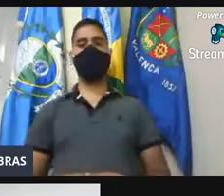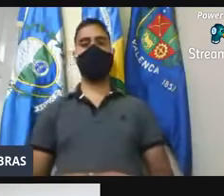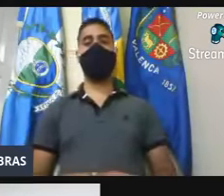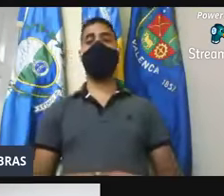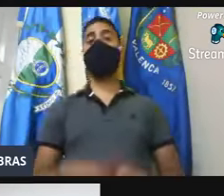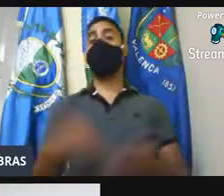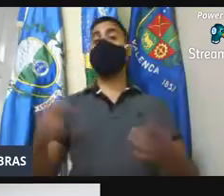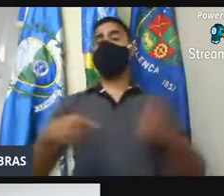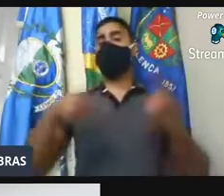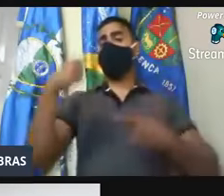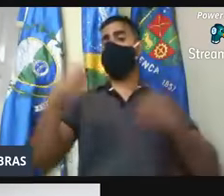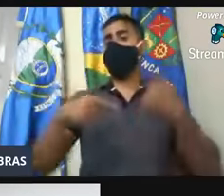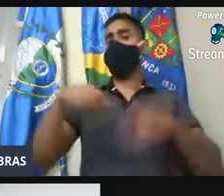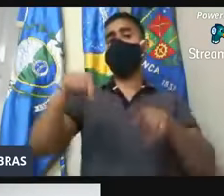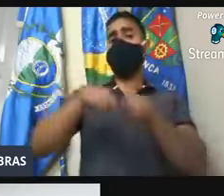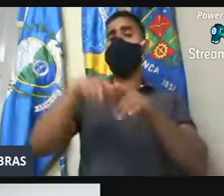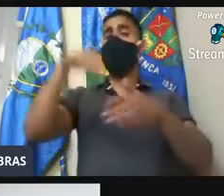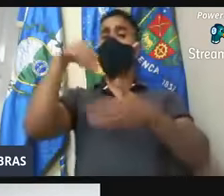e votação do requerimento